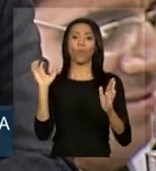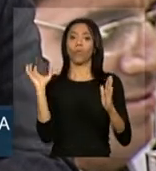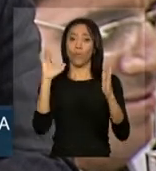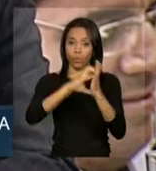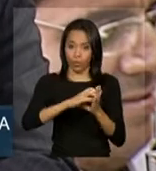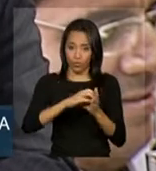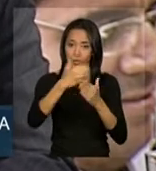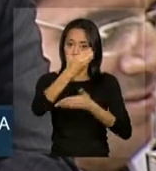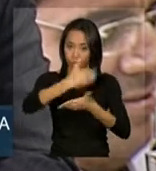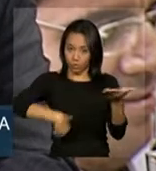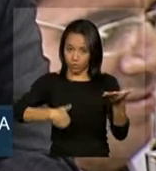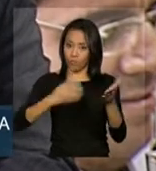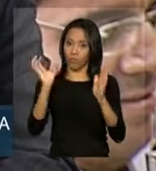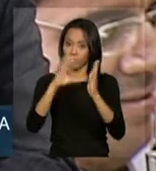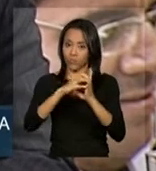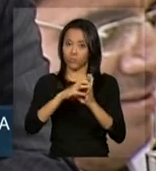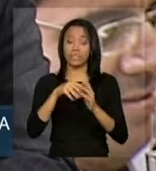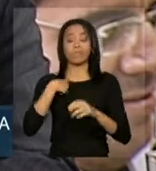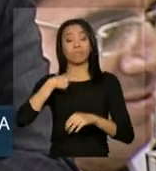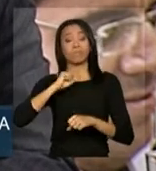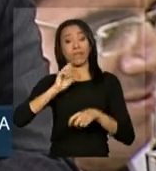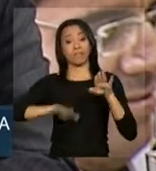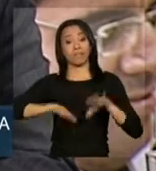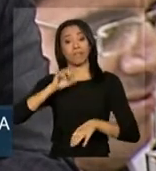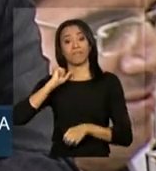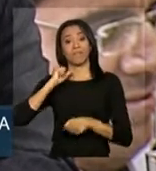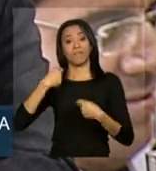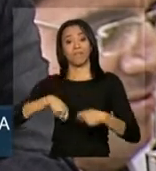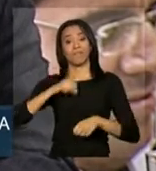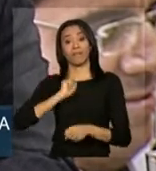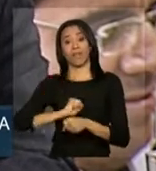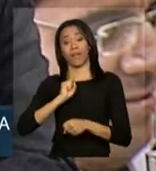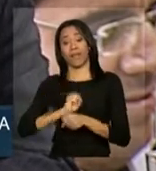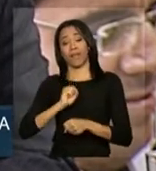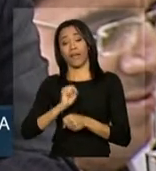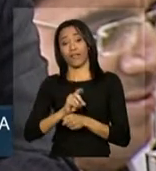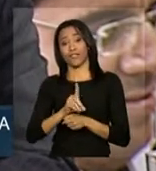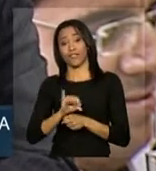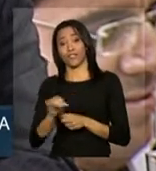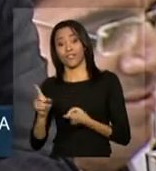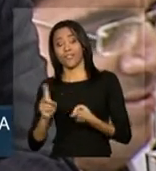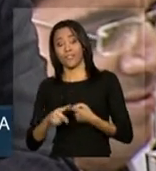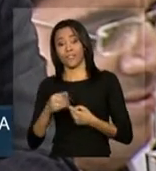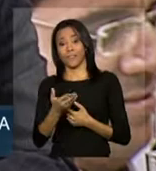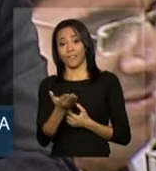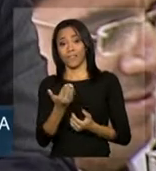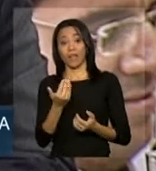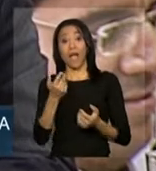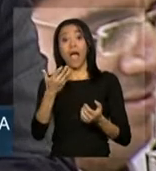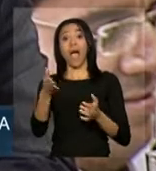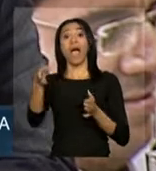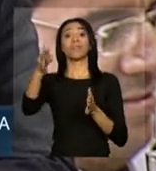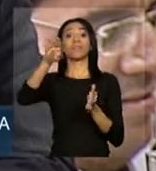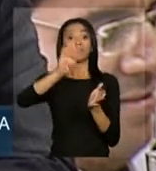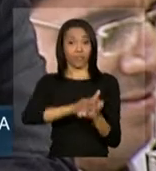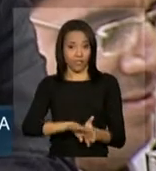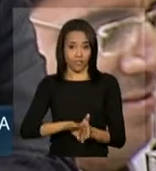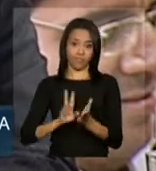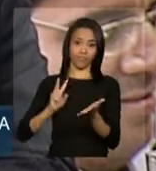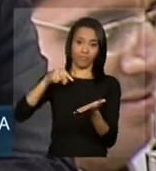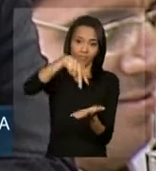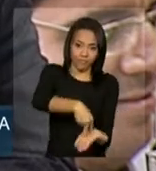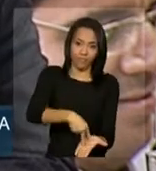e que tem que aguardar às vezes alguns dias rodar a lista até confirmação desse profissional